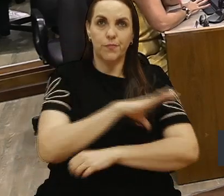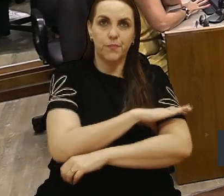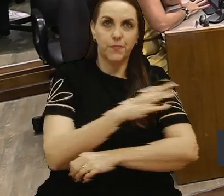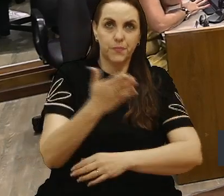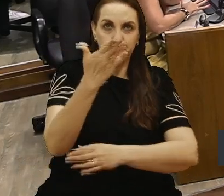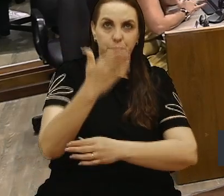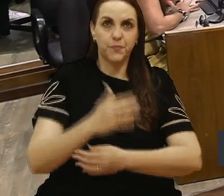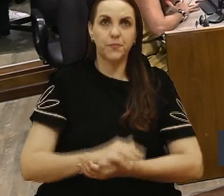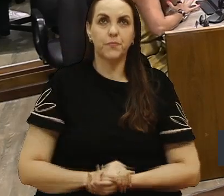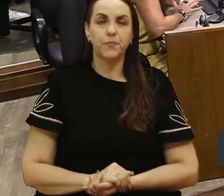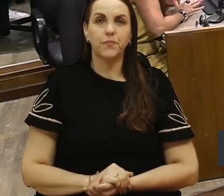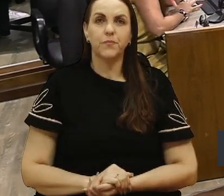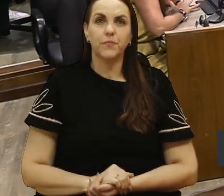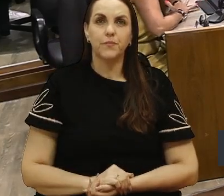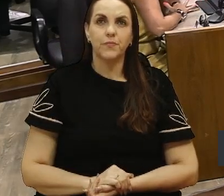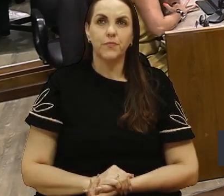Vereador